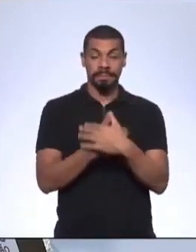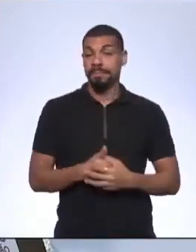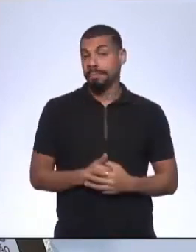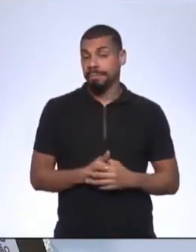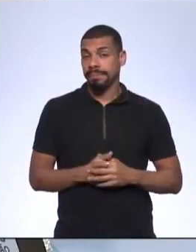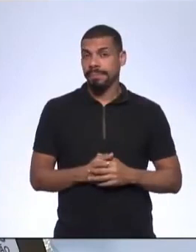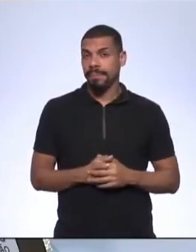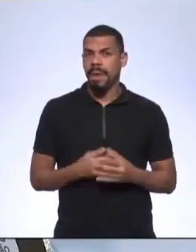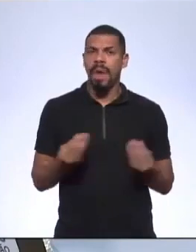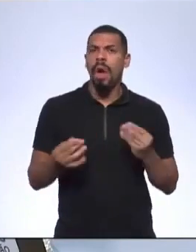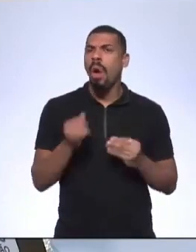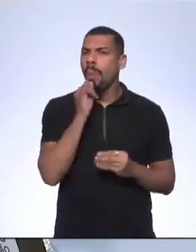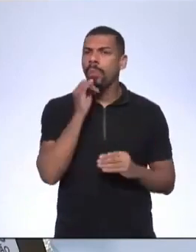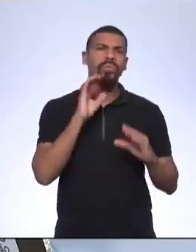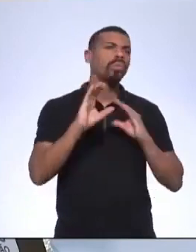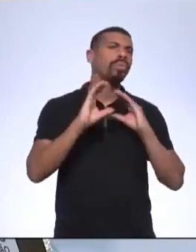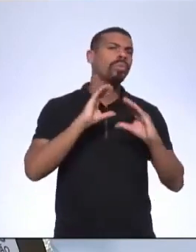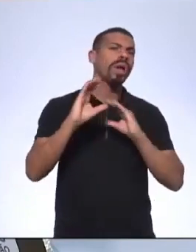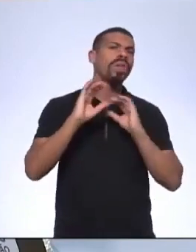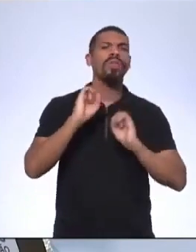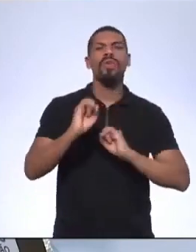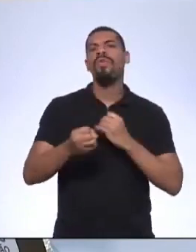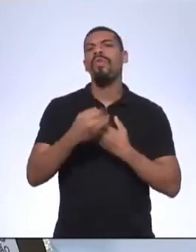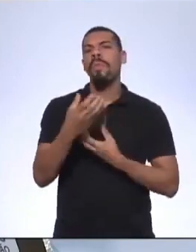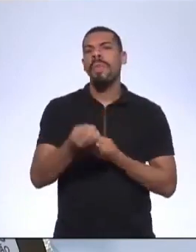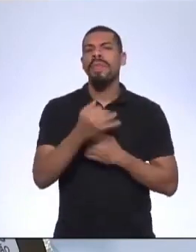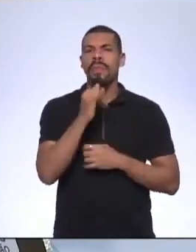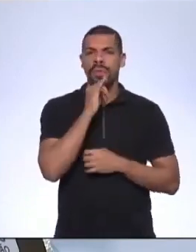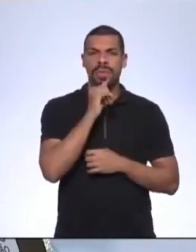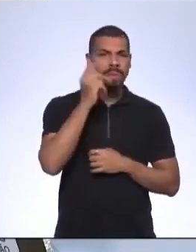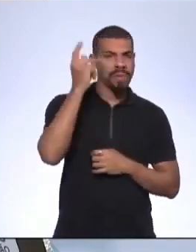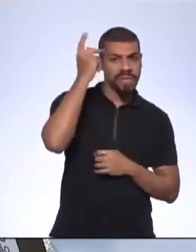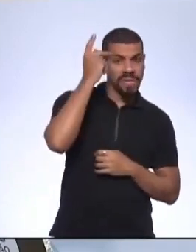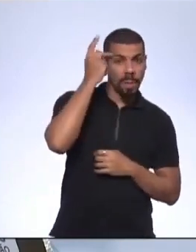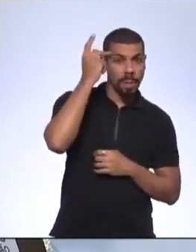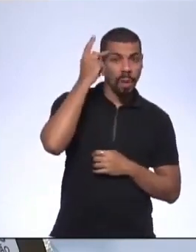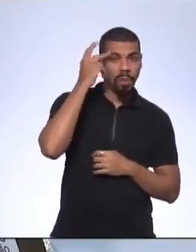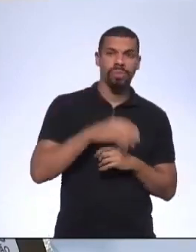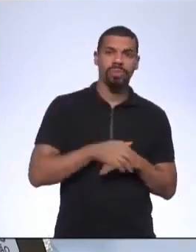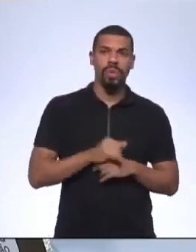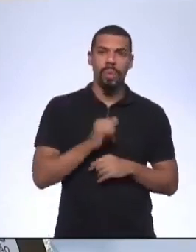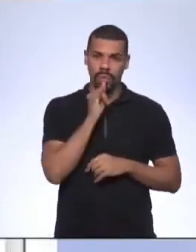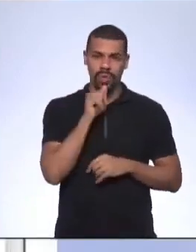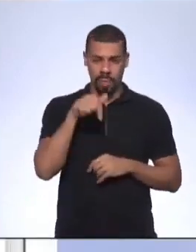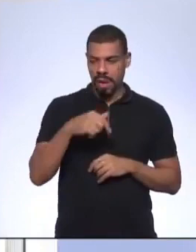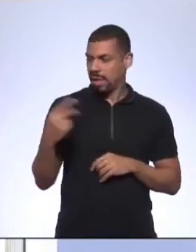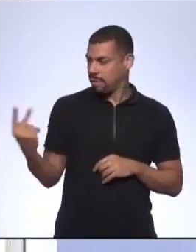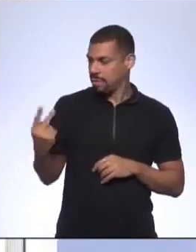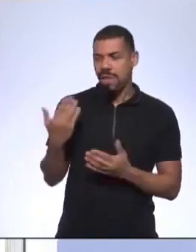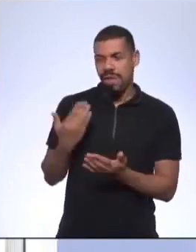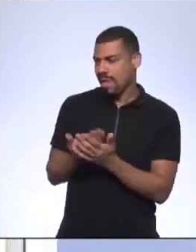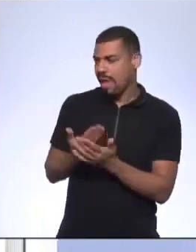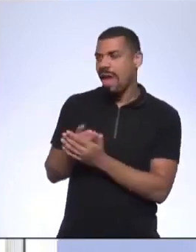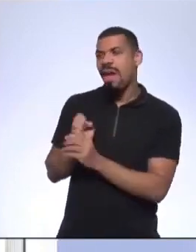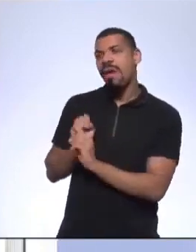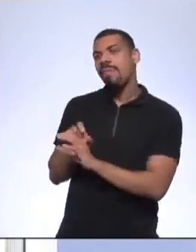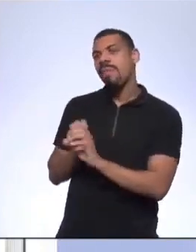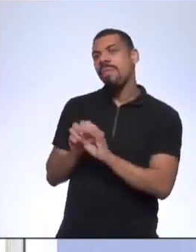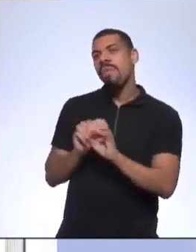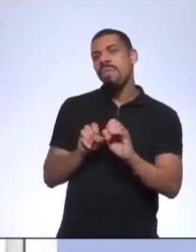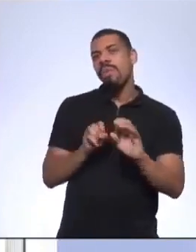que eu possa fazer uma transmissão de São Paulo, tipo uma aula do Magno e de Joel, vai lá para um